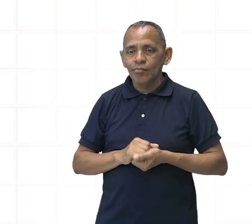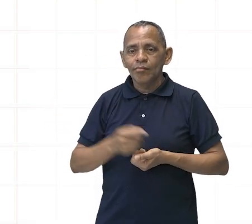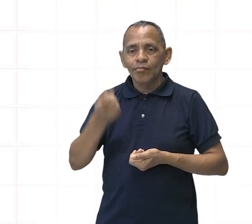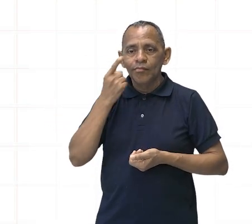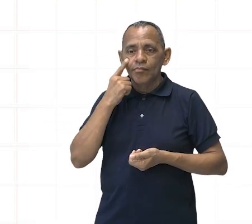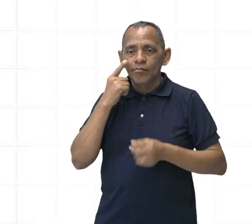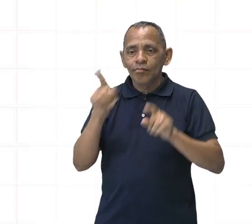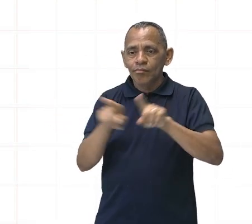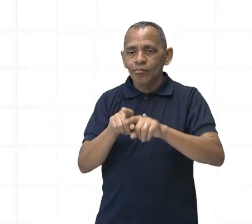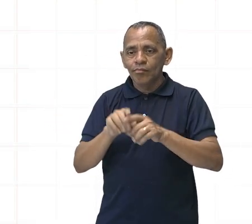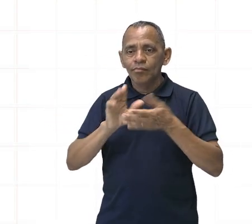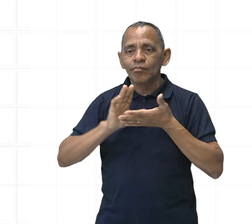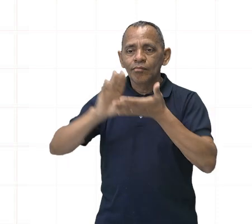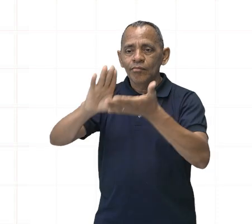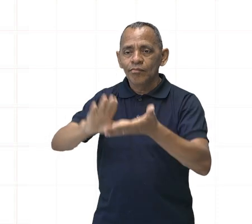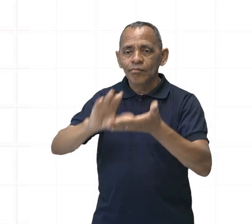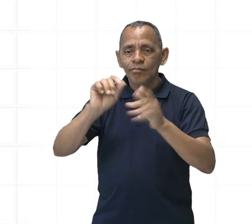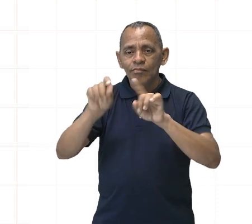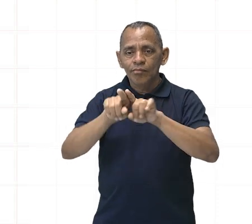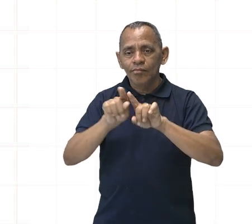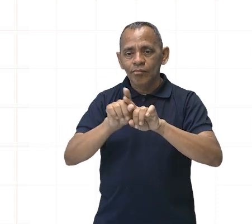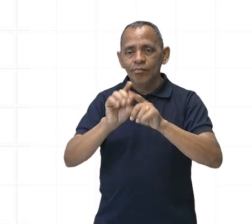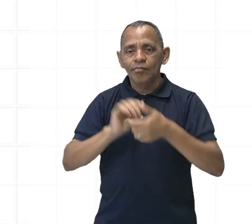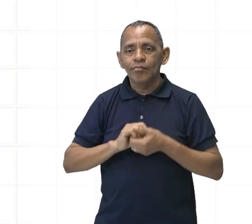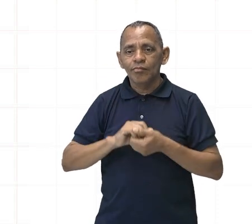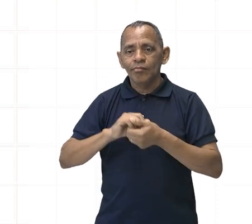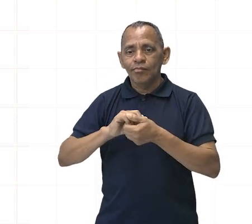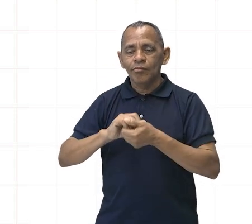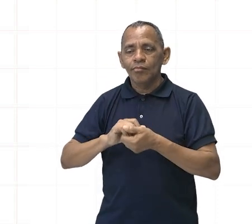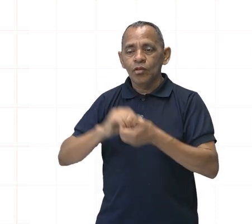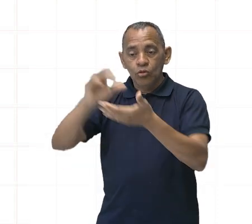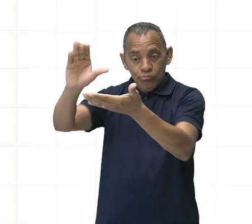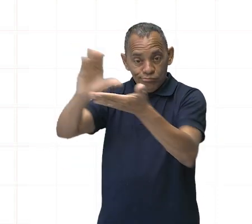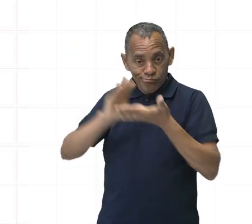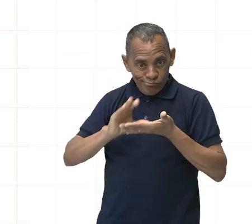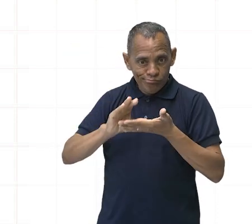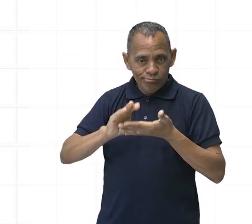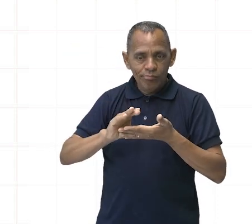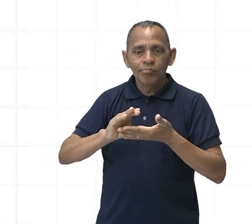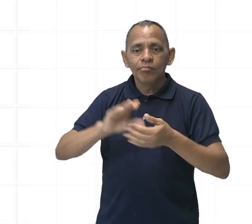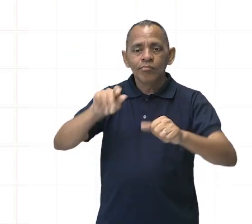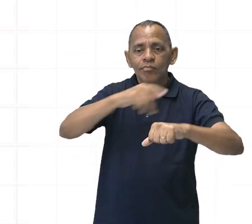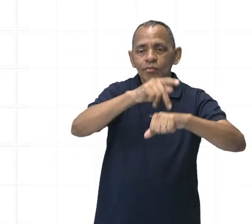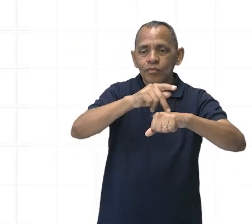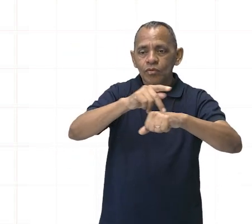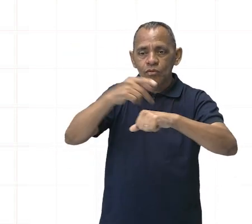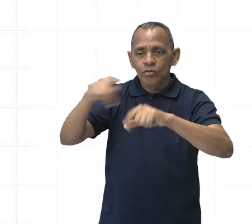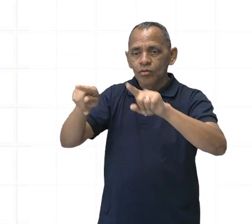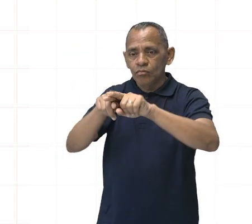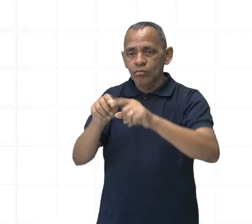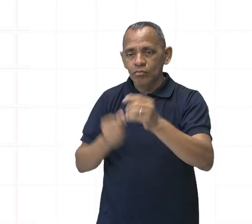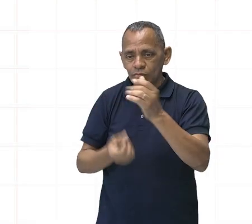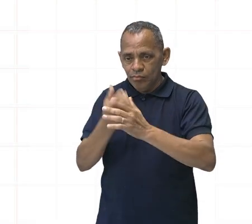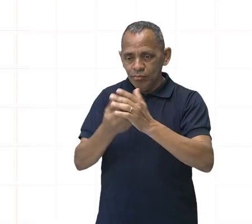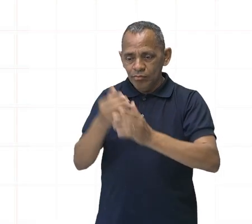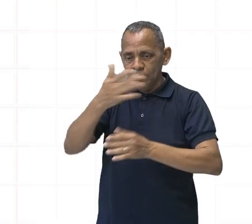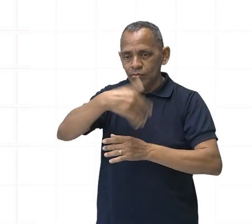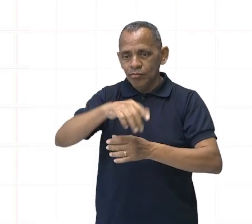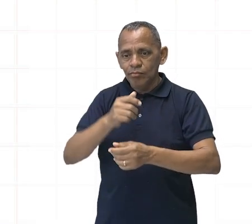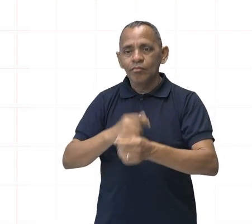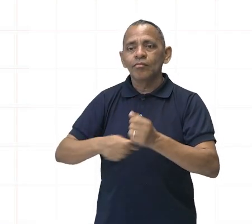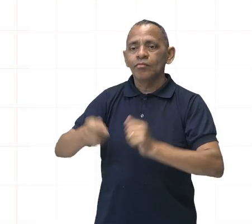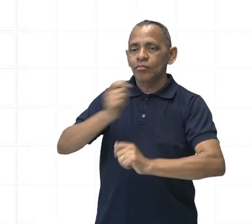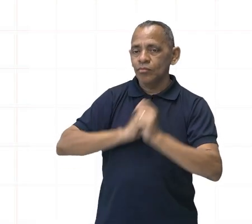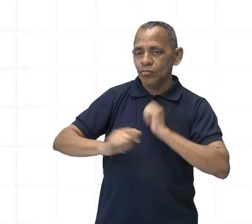também investimentos estrangeiros, como a criação de um ambiente econômico mais estável